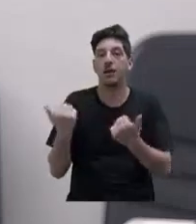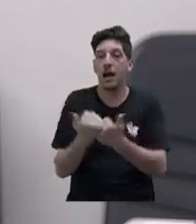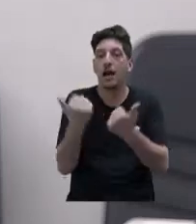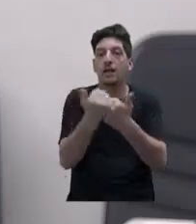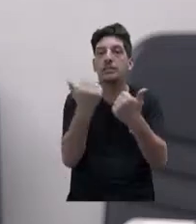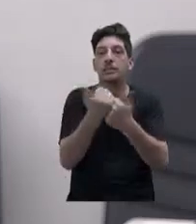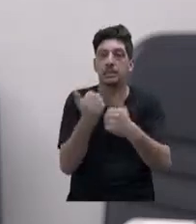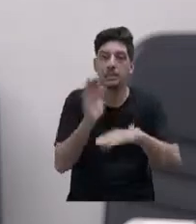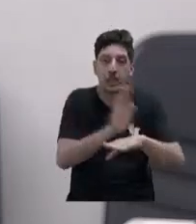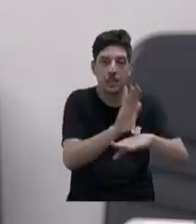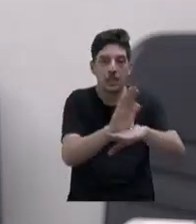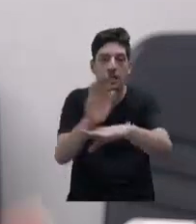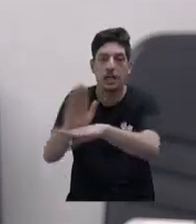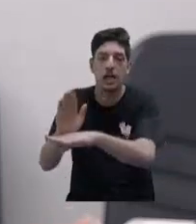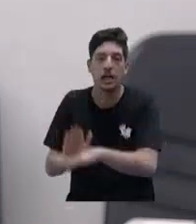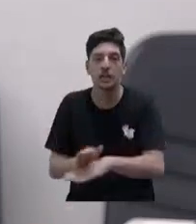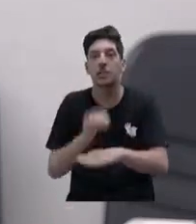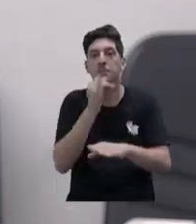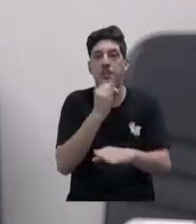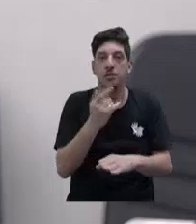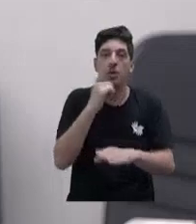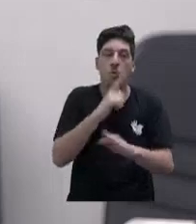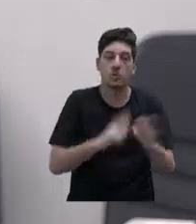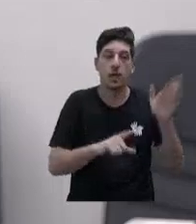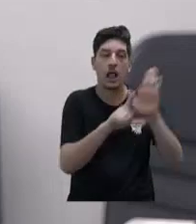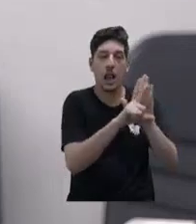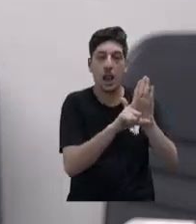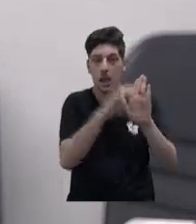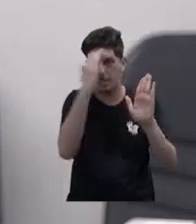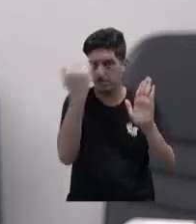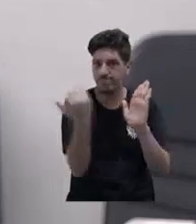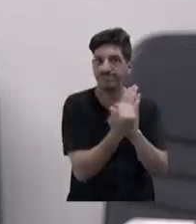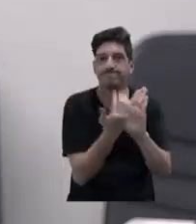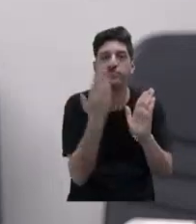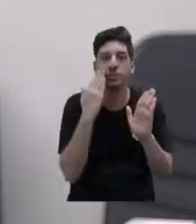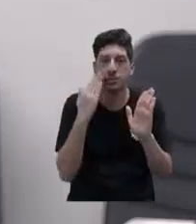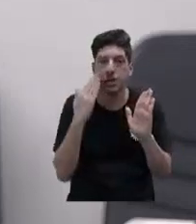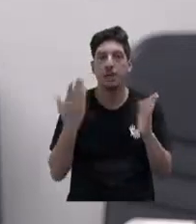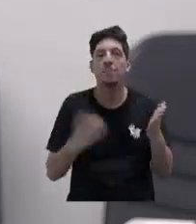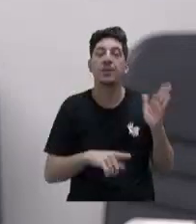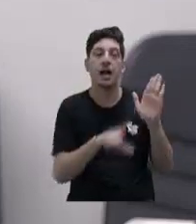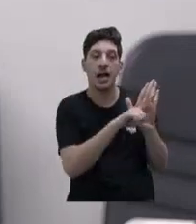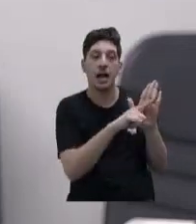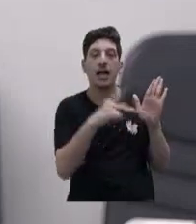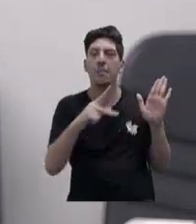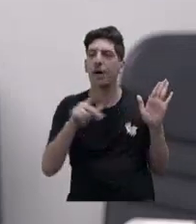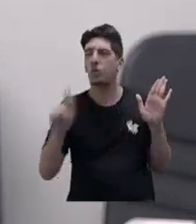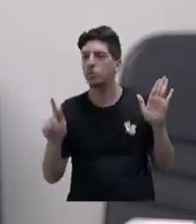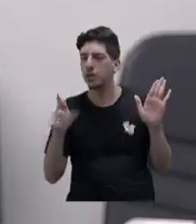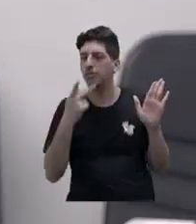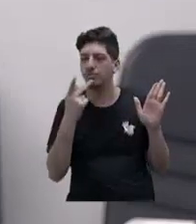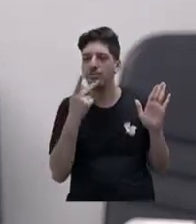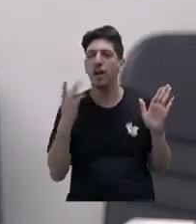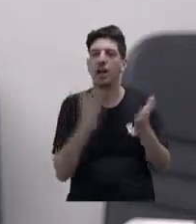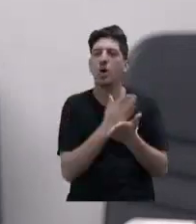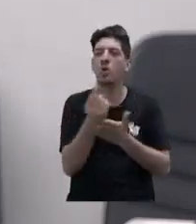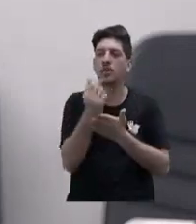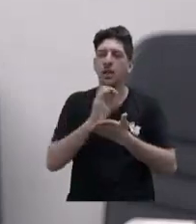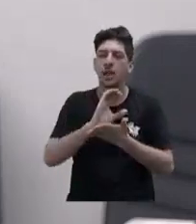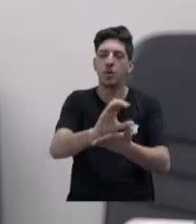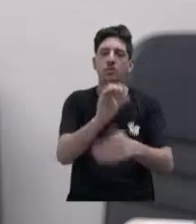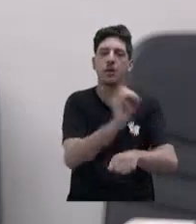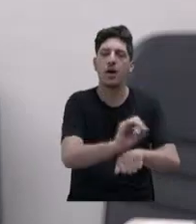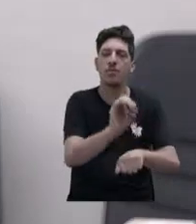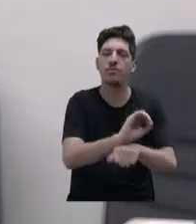para garantir, por exemplo, a execução da Lei Paulo Gustavo. A lei prevê recursos para oficina,